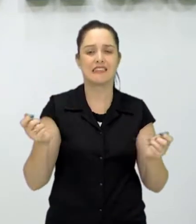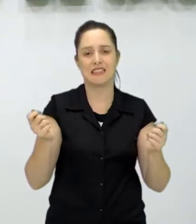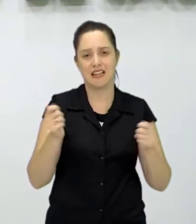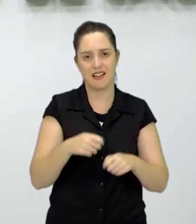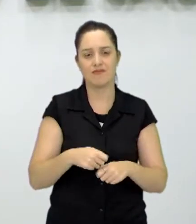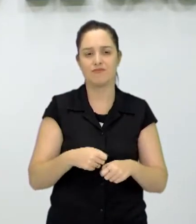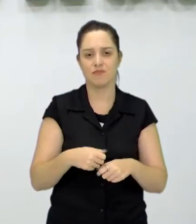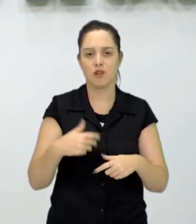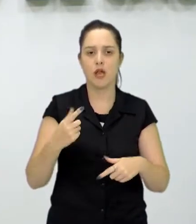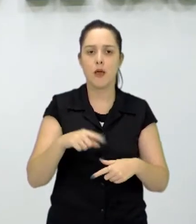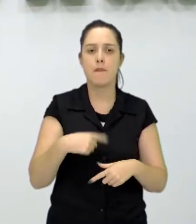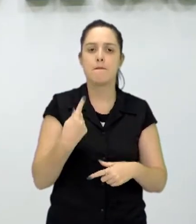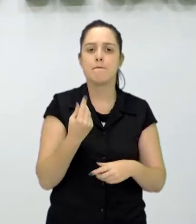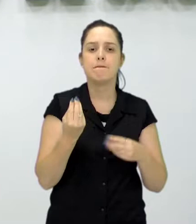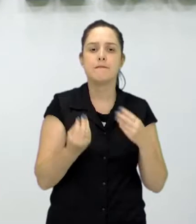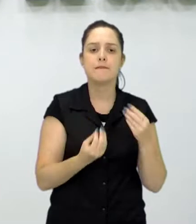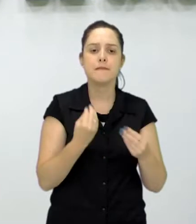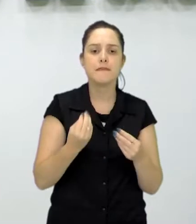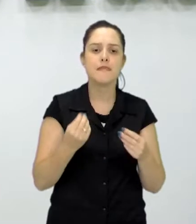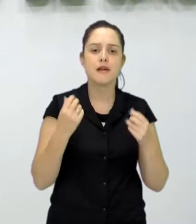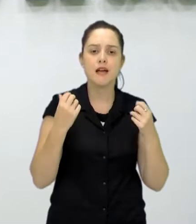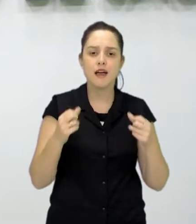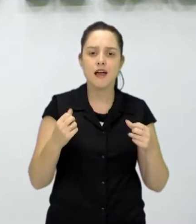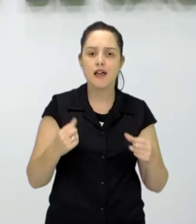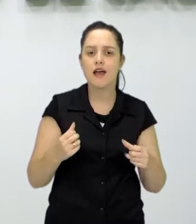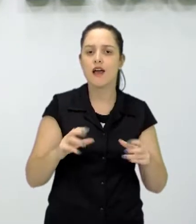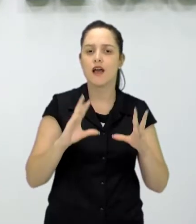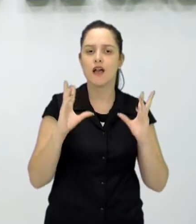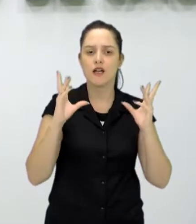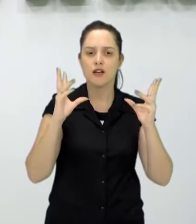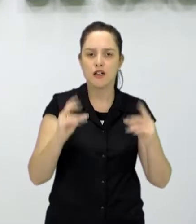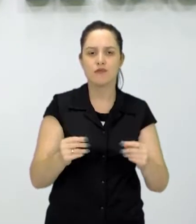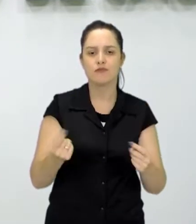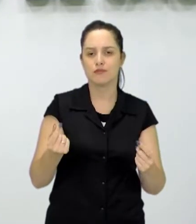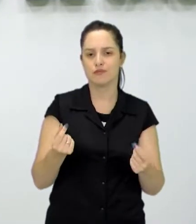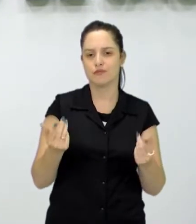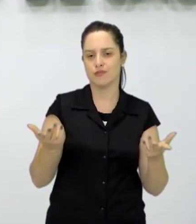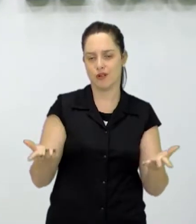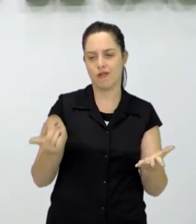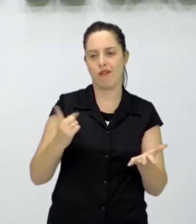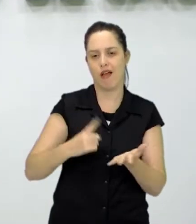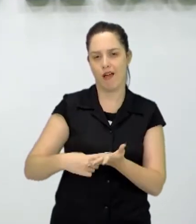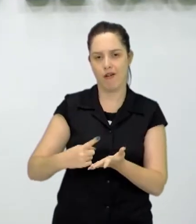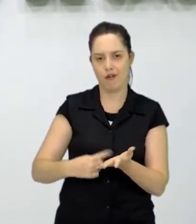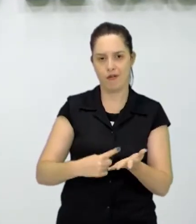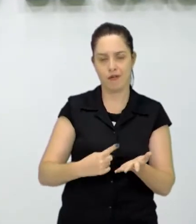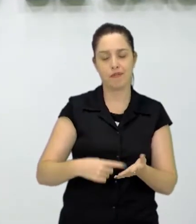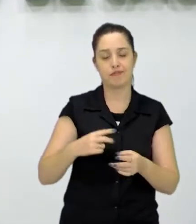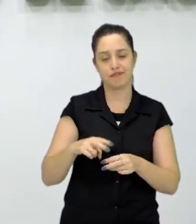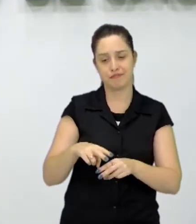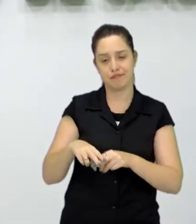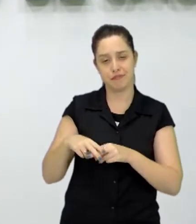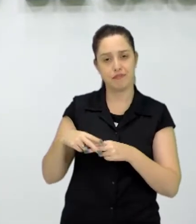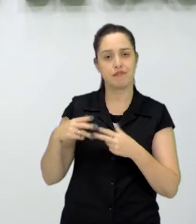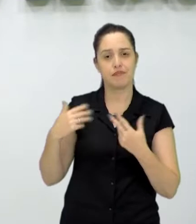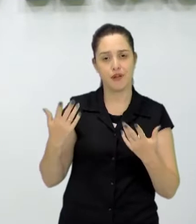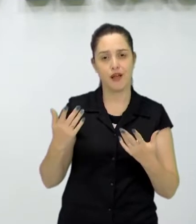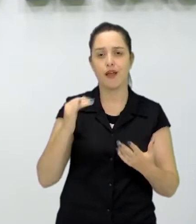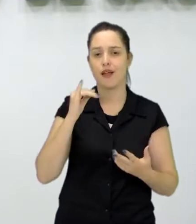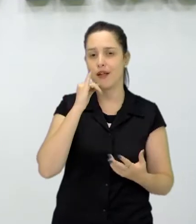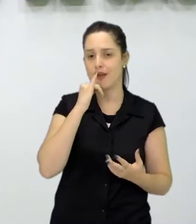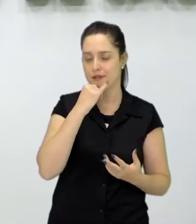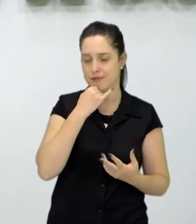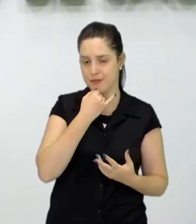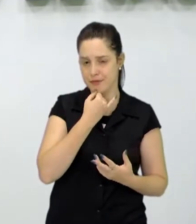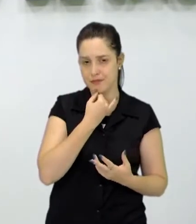Então, para quem viveu na Europa nessa época e tinha dinheiro, a vida era muito boa. Porém, infelizmente, né, para quem